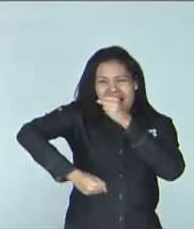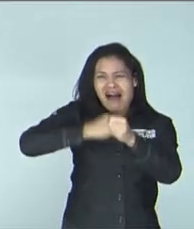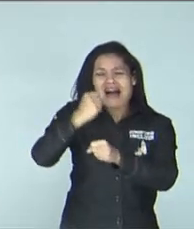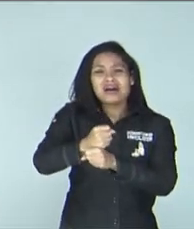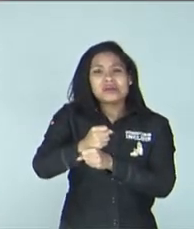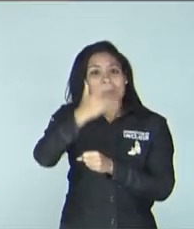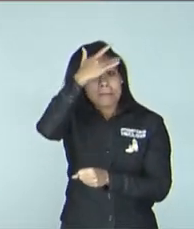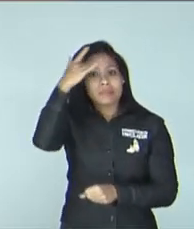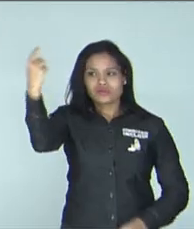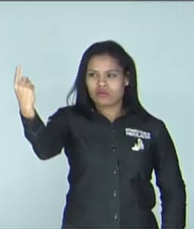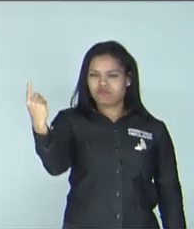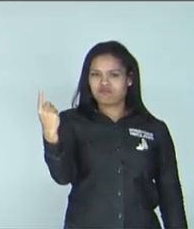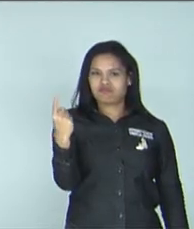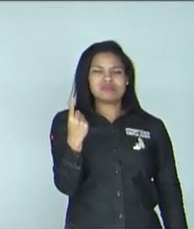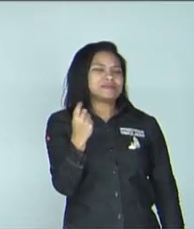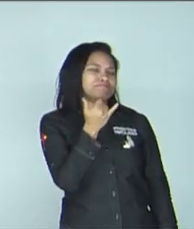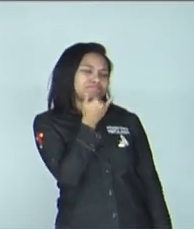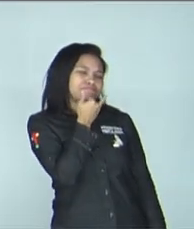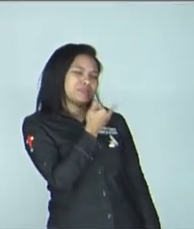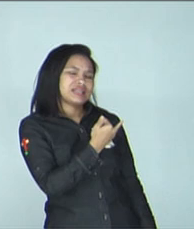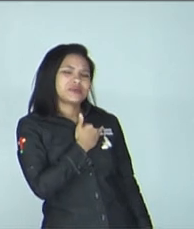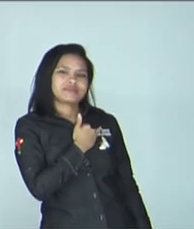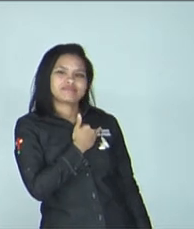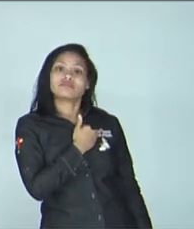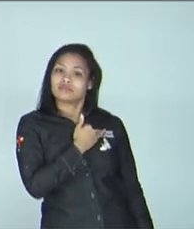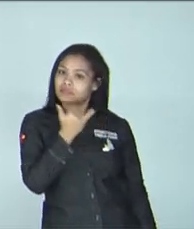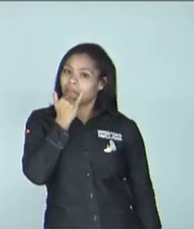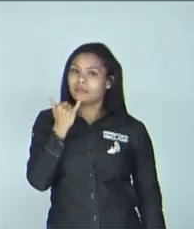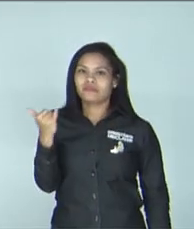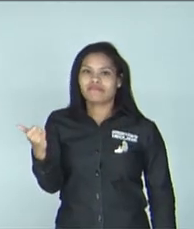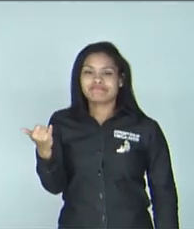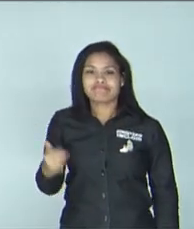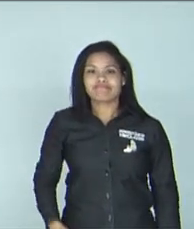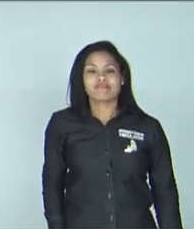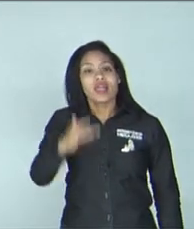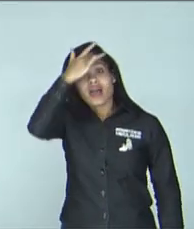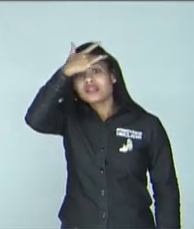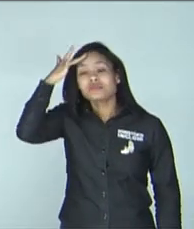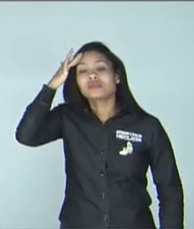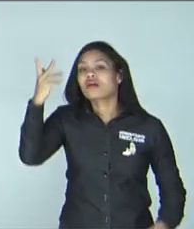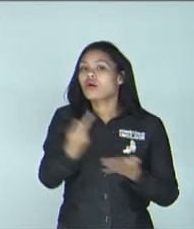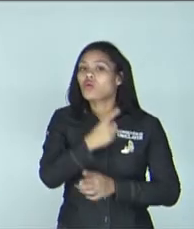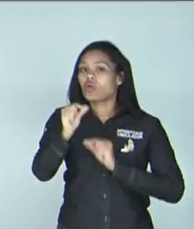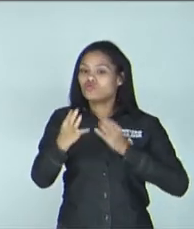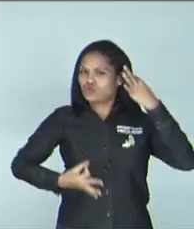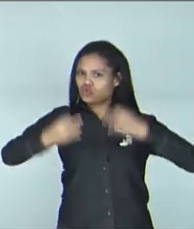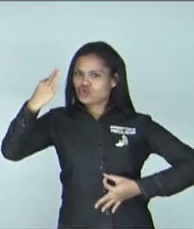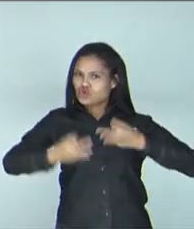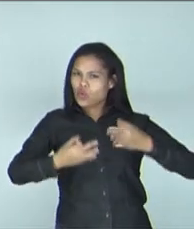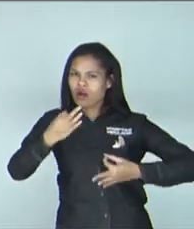incontável é porque as pessoas têm mania de julgar você pelo que elas pensam elas não dão a você